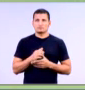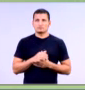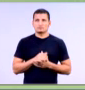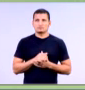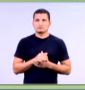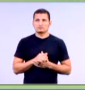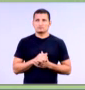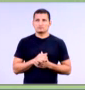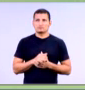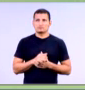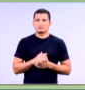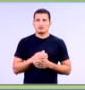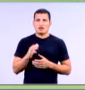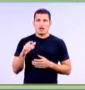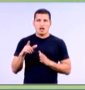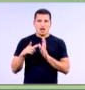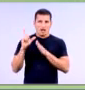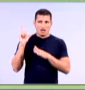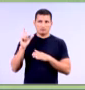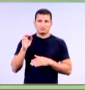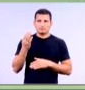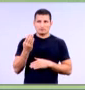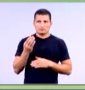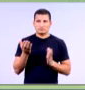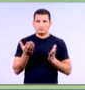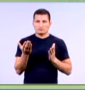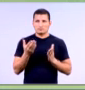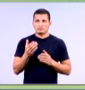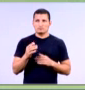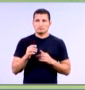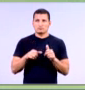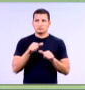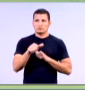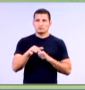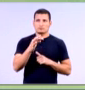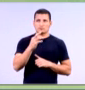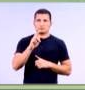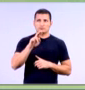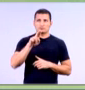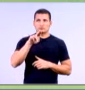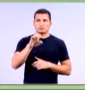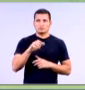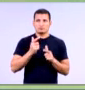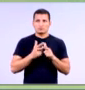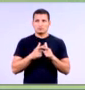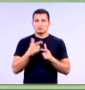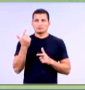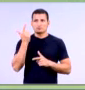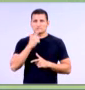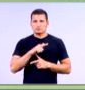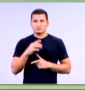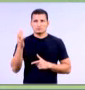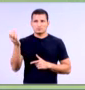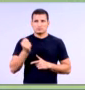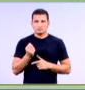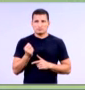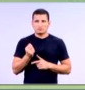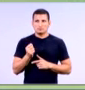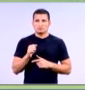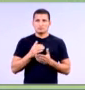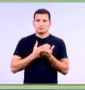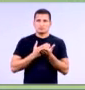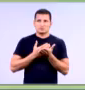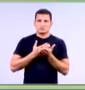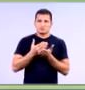efetuado, que antes era falso, passei a true, porque eu consegui realizar o saque. Então eu iniciei meu